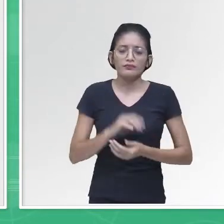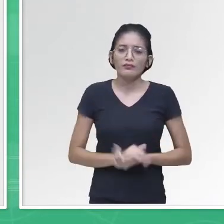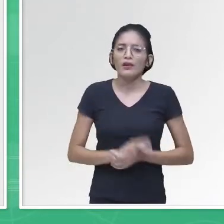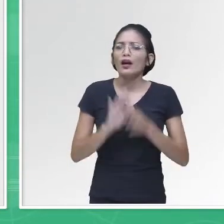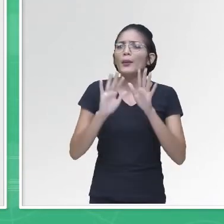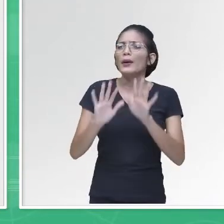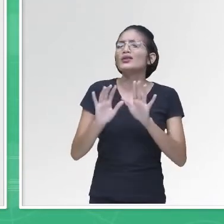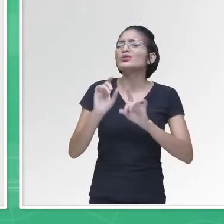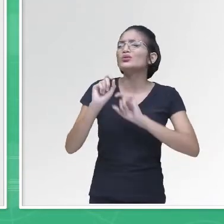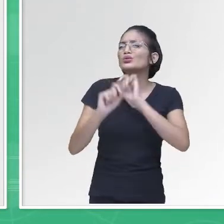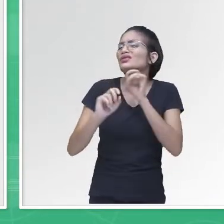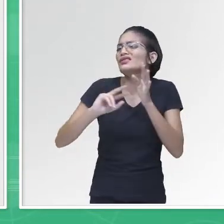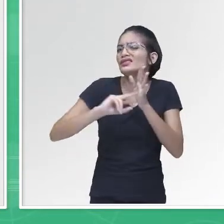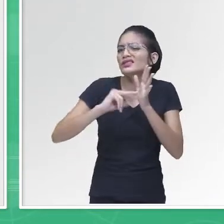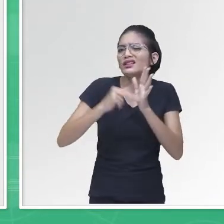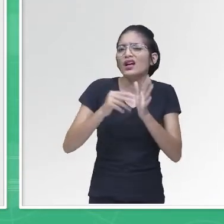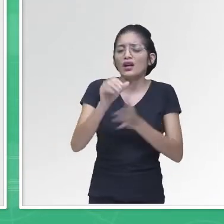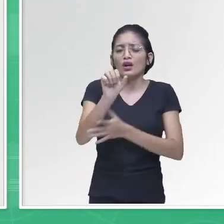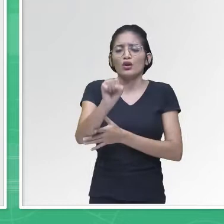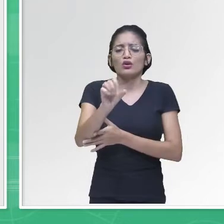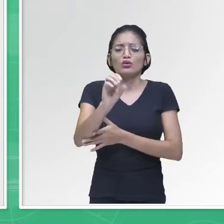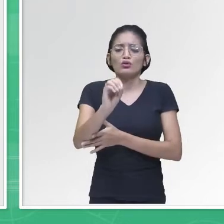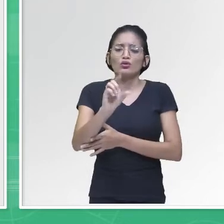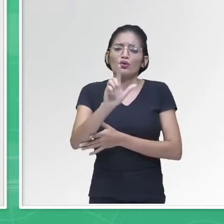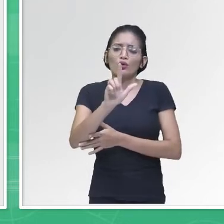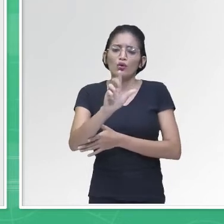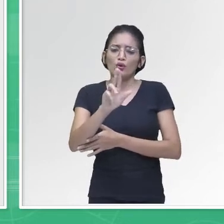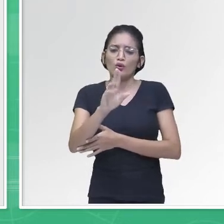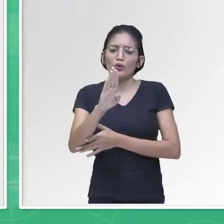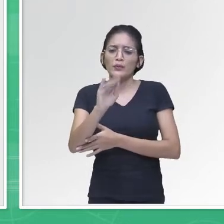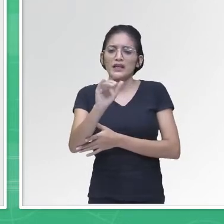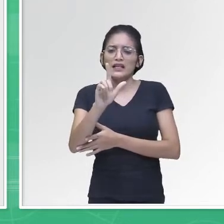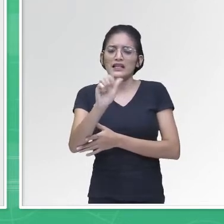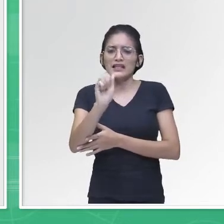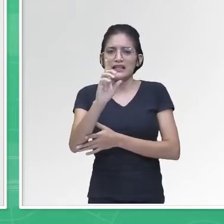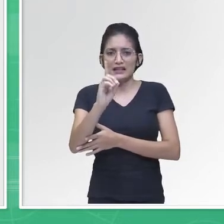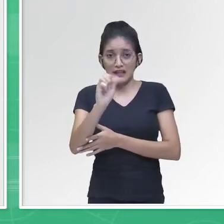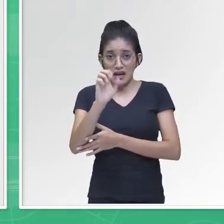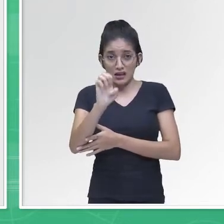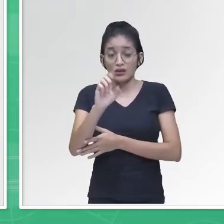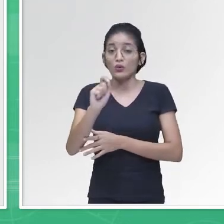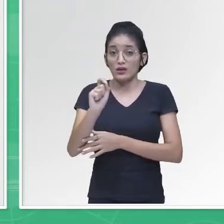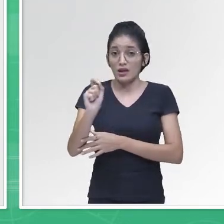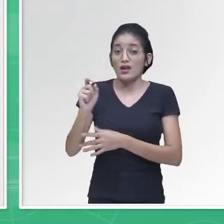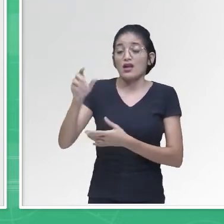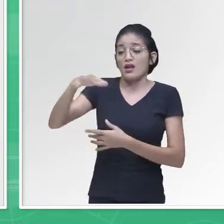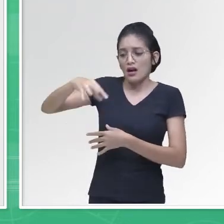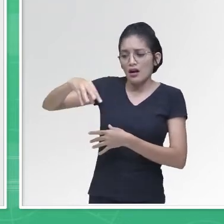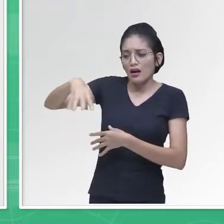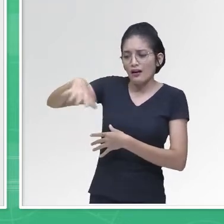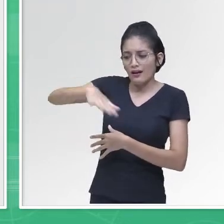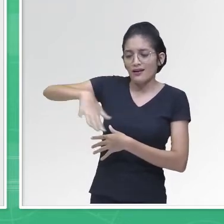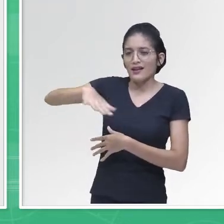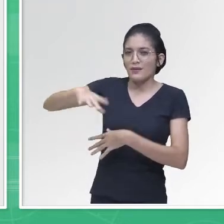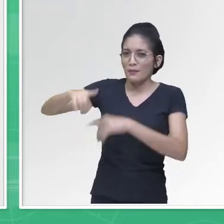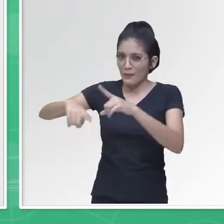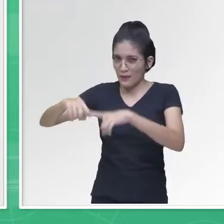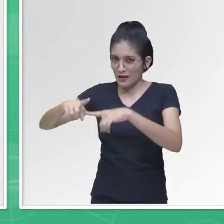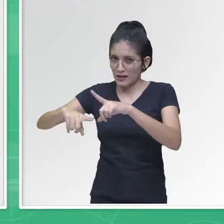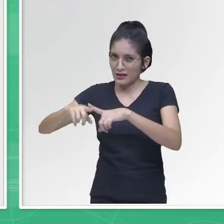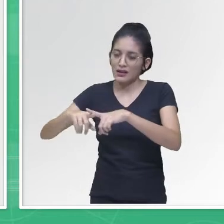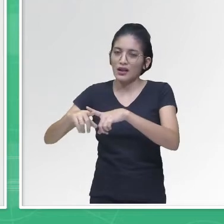afinal, o que é a solubilidade? É a capacidade que um material,